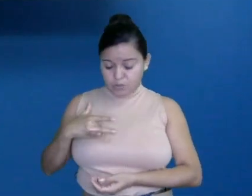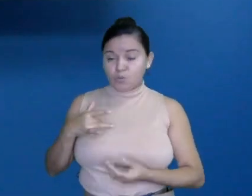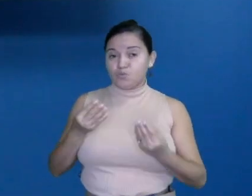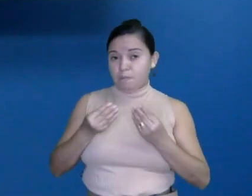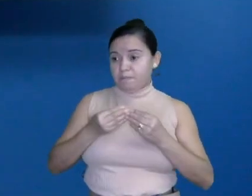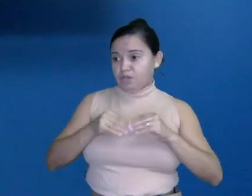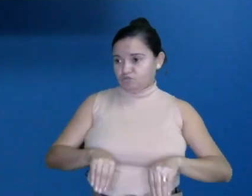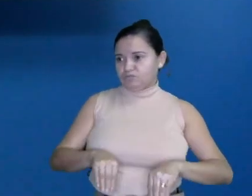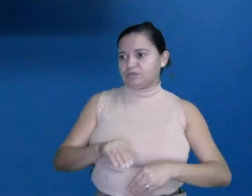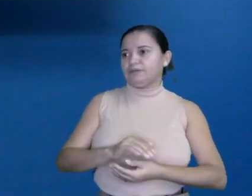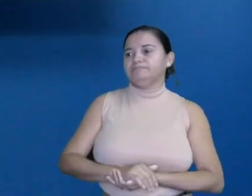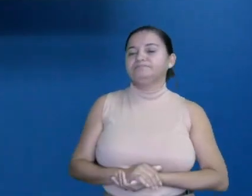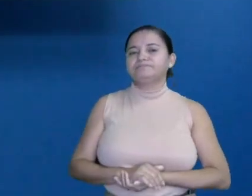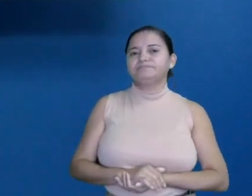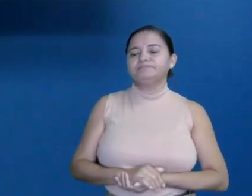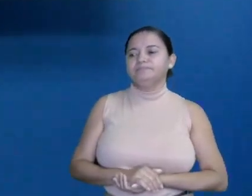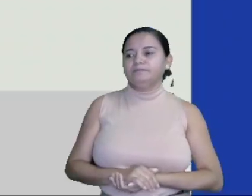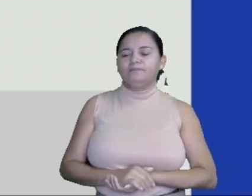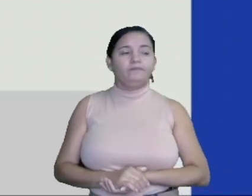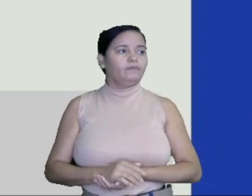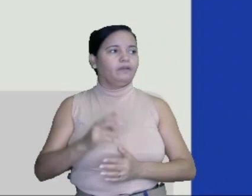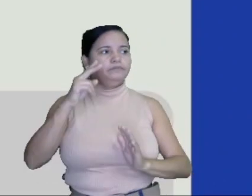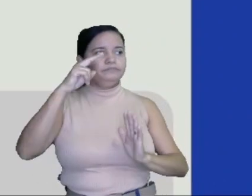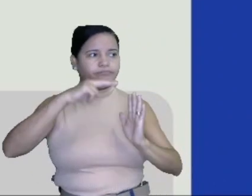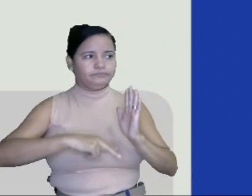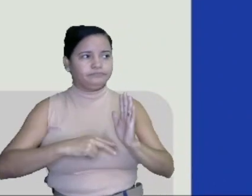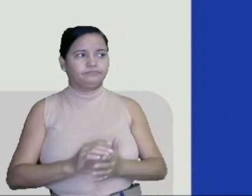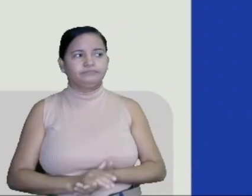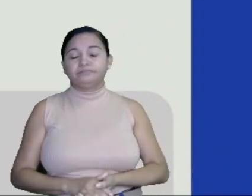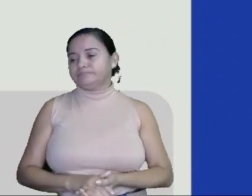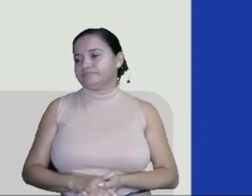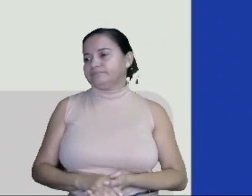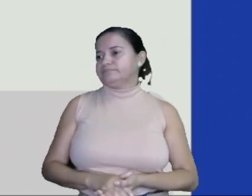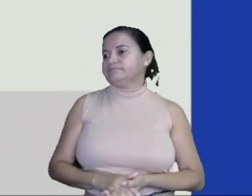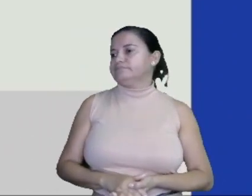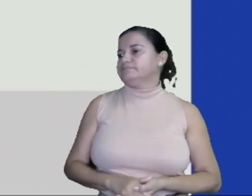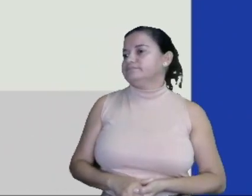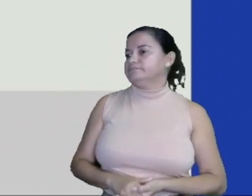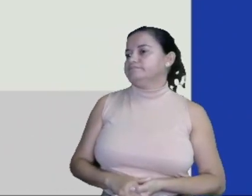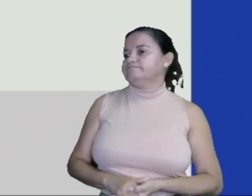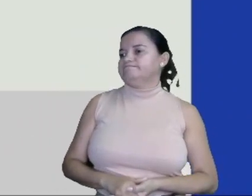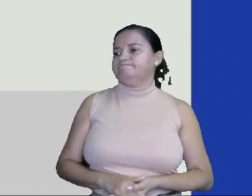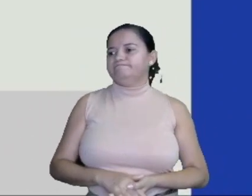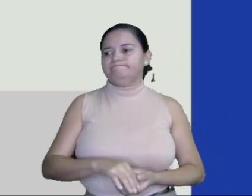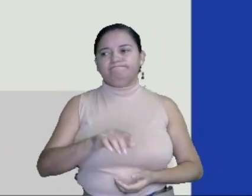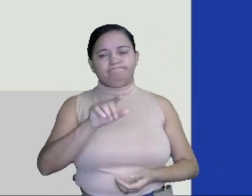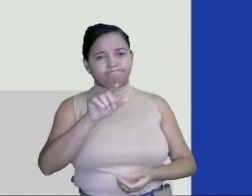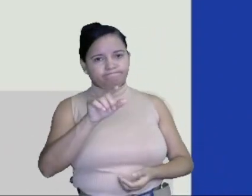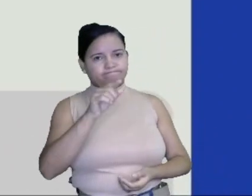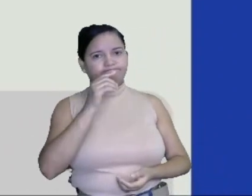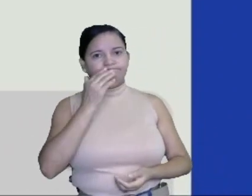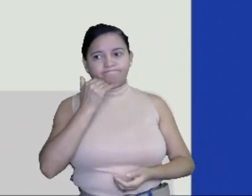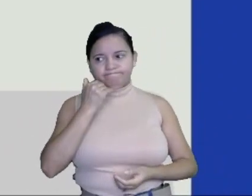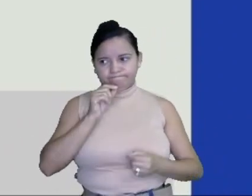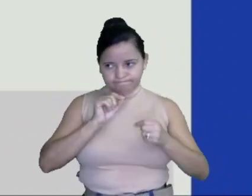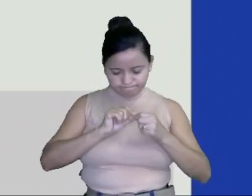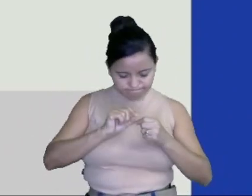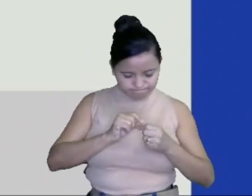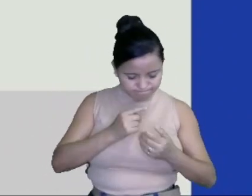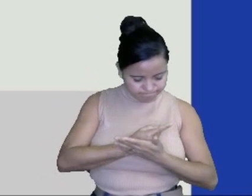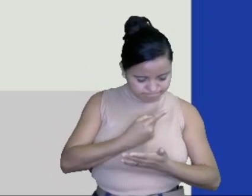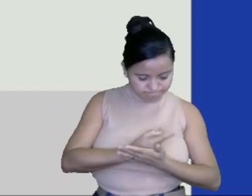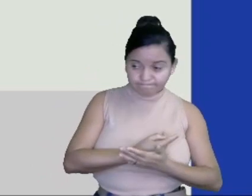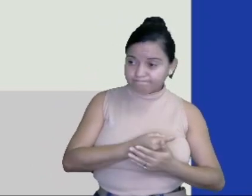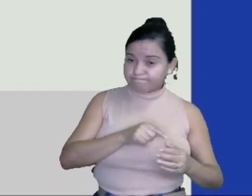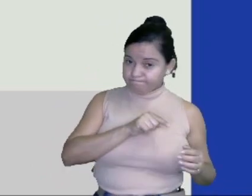saúde, ok? Então, vamos ler aqui. Quando os alimentos são feitos de forma errada, ao invés de trazer